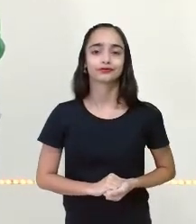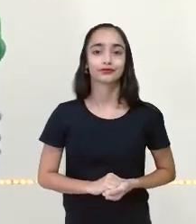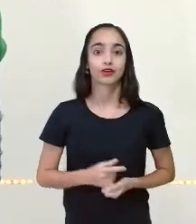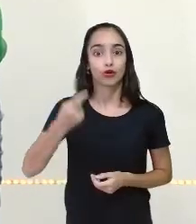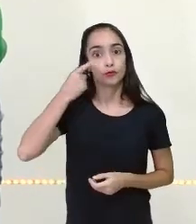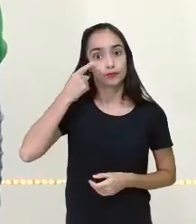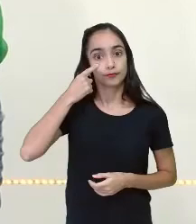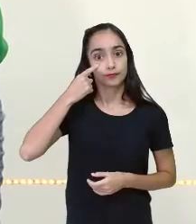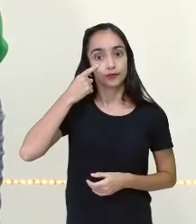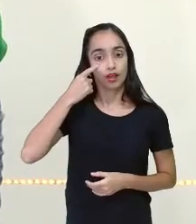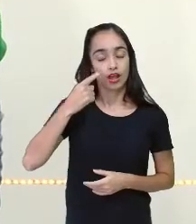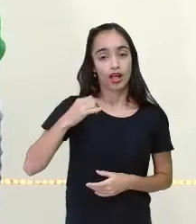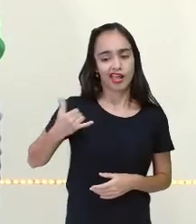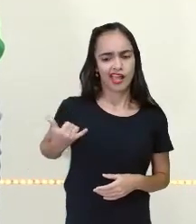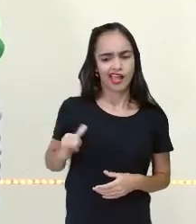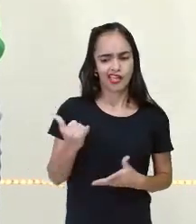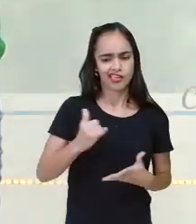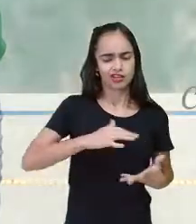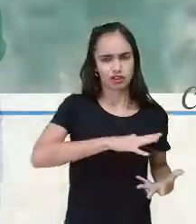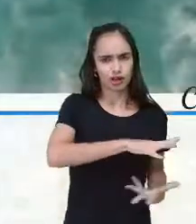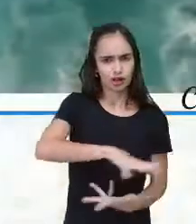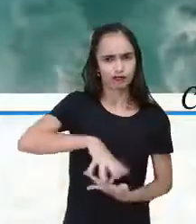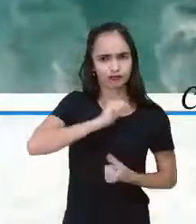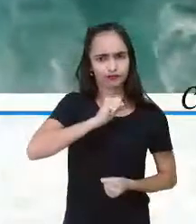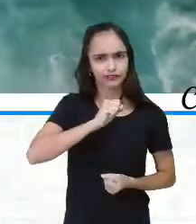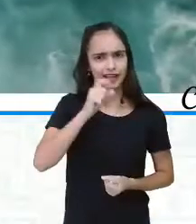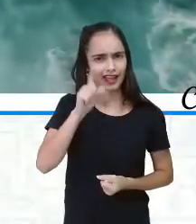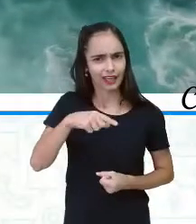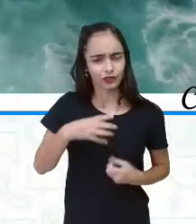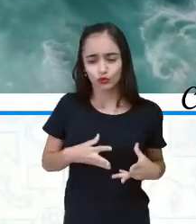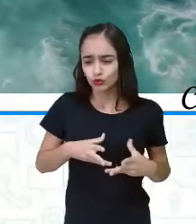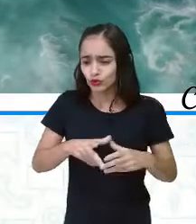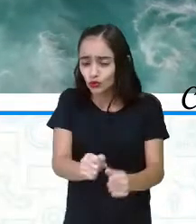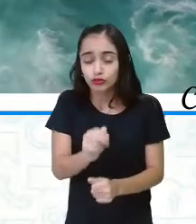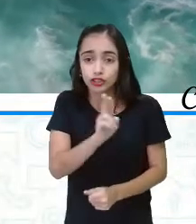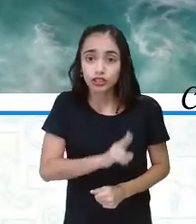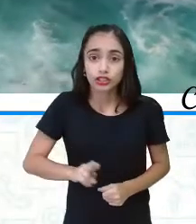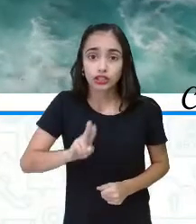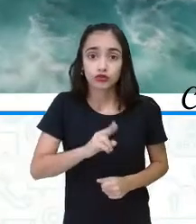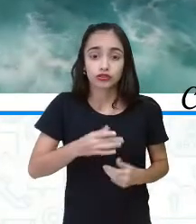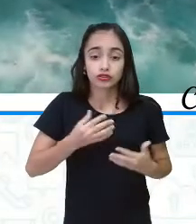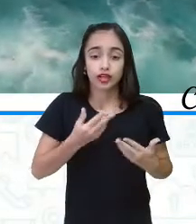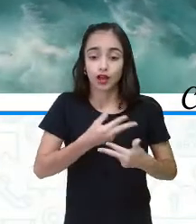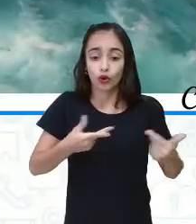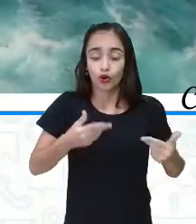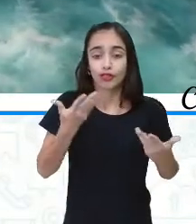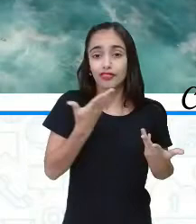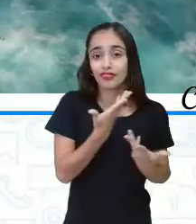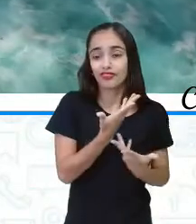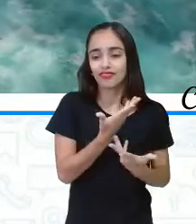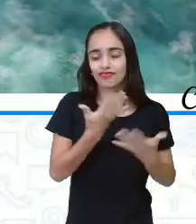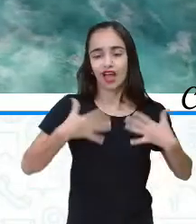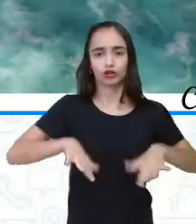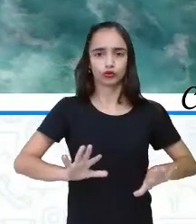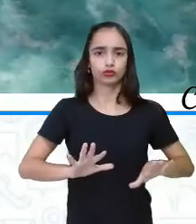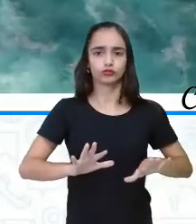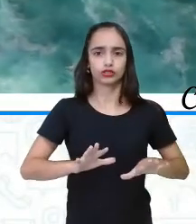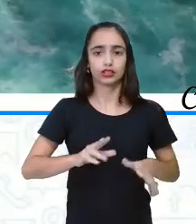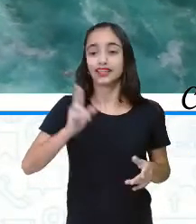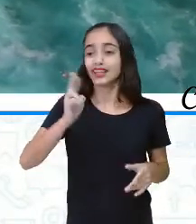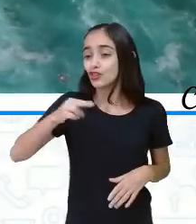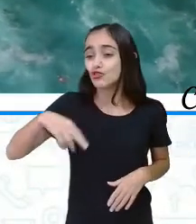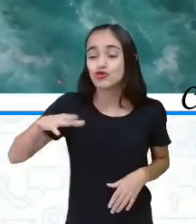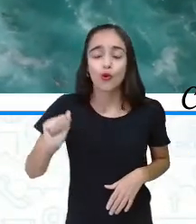Energia renovável é toda aquela que é obtida de recursos naturais que nunca se esgotam, uma vez que são repostos pela